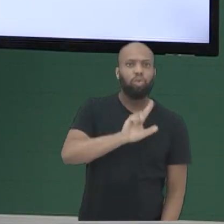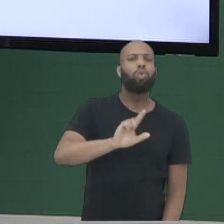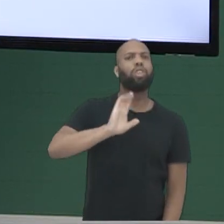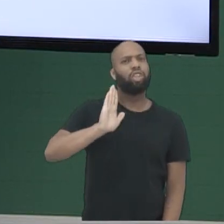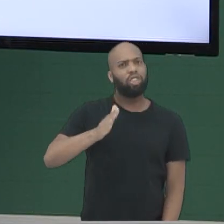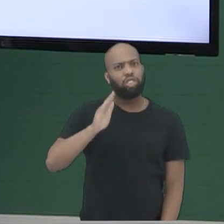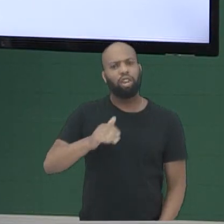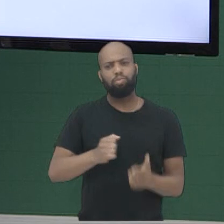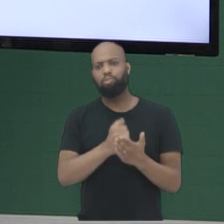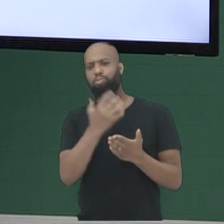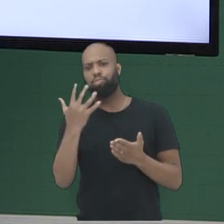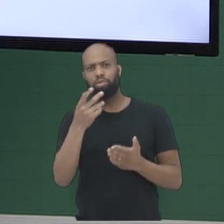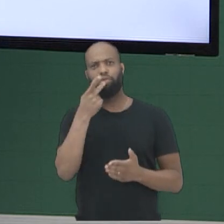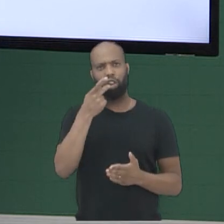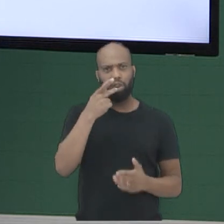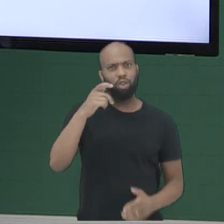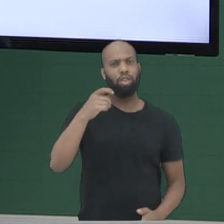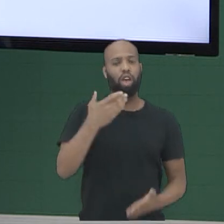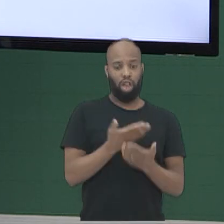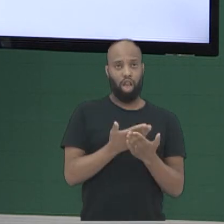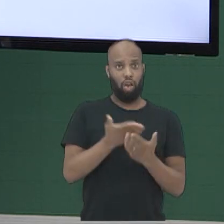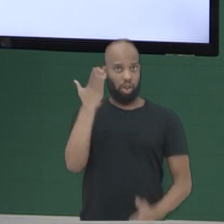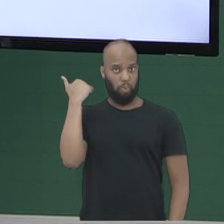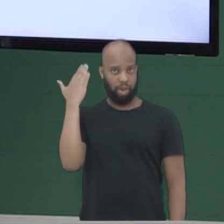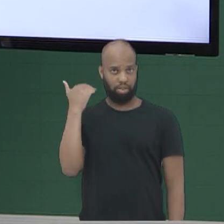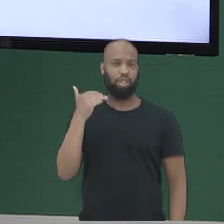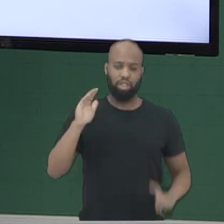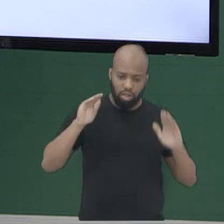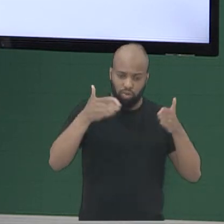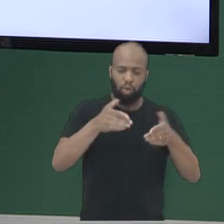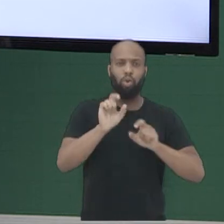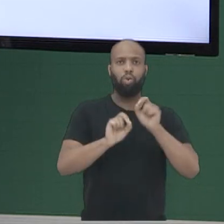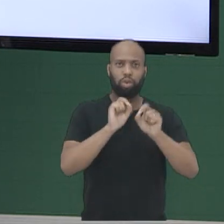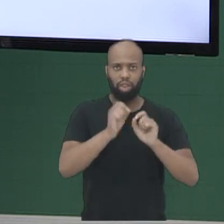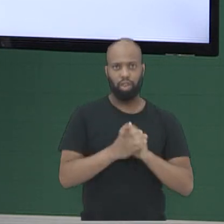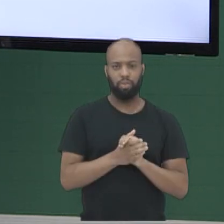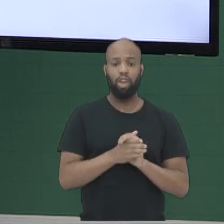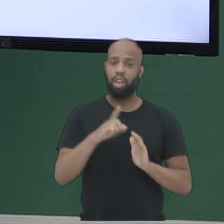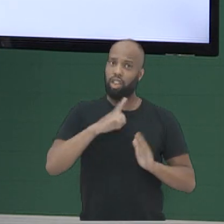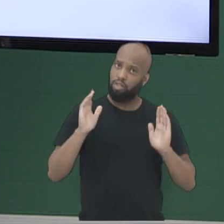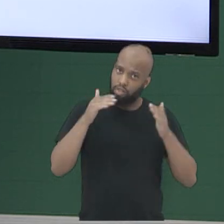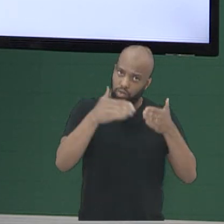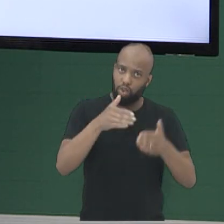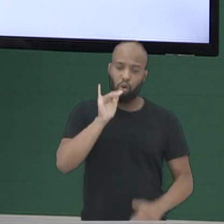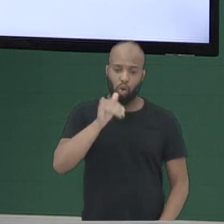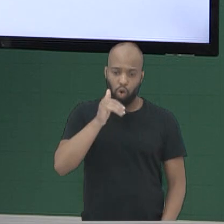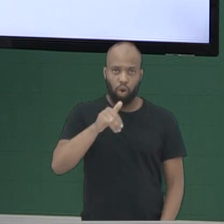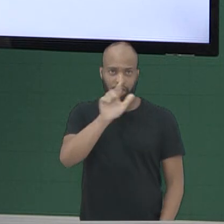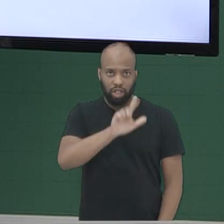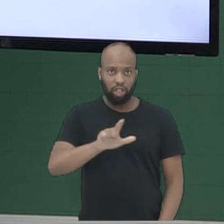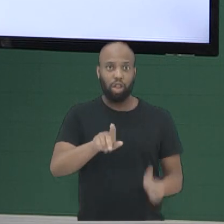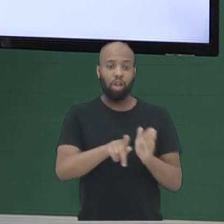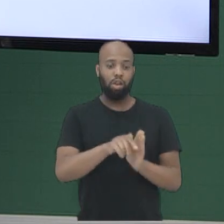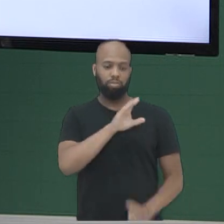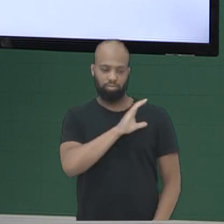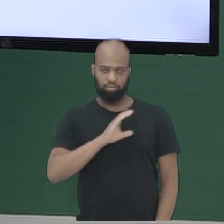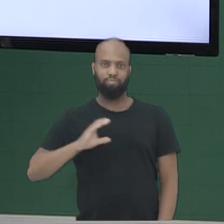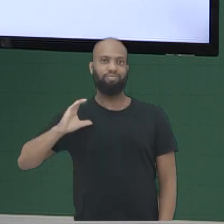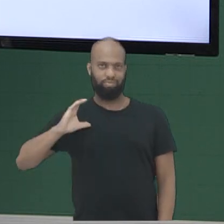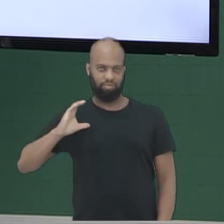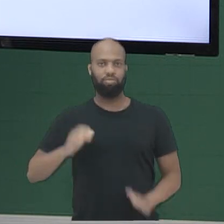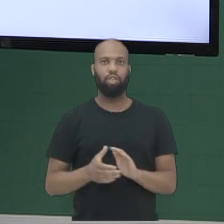algumas vezes, algumas aulas. Na aula passada, nós focamos no conto literário da Clarice